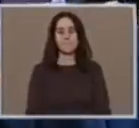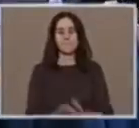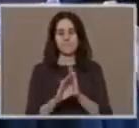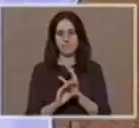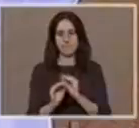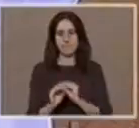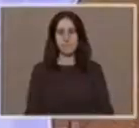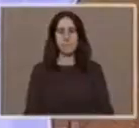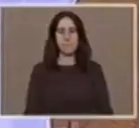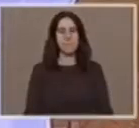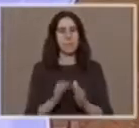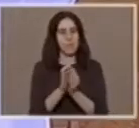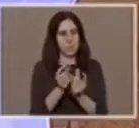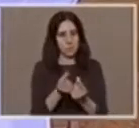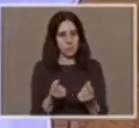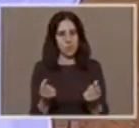Oremos.